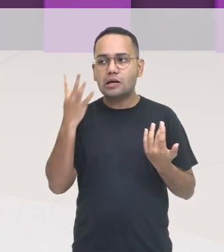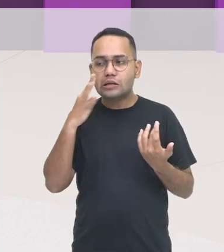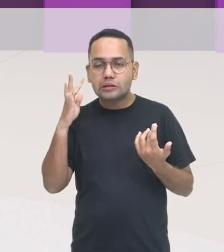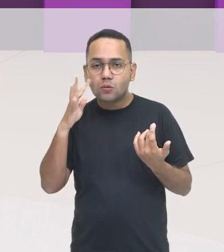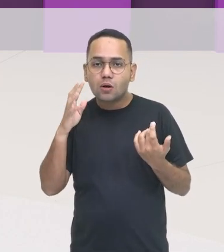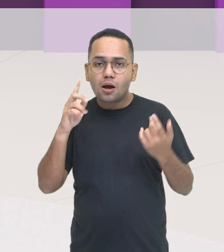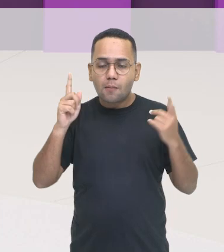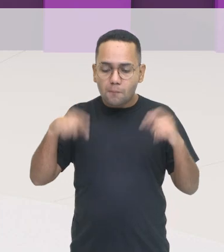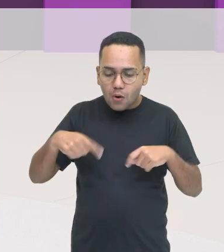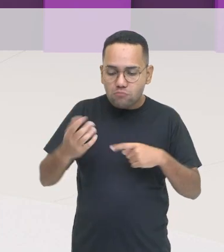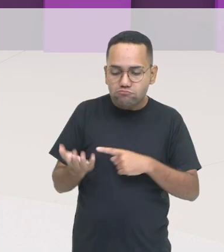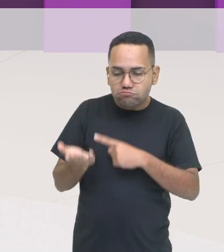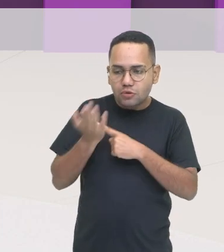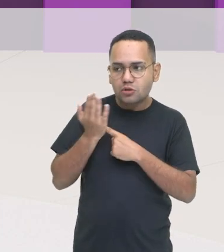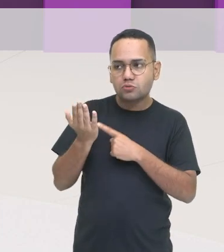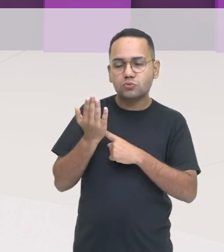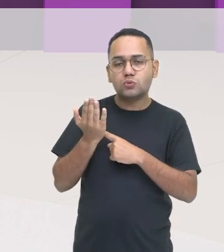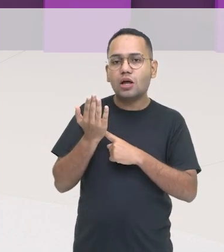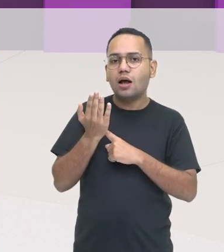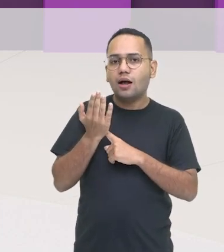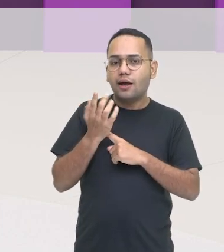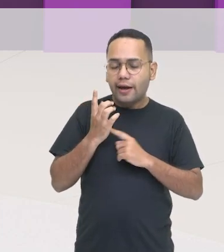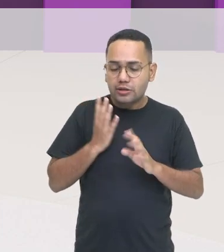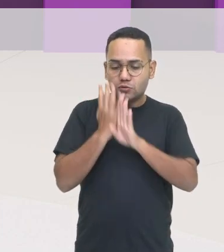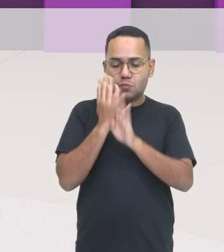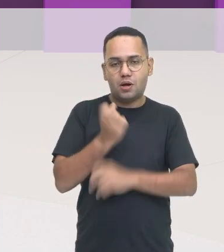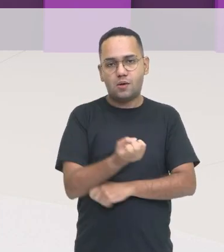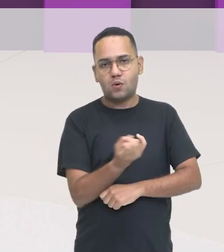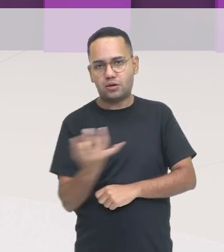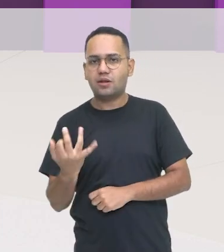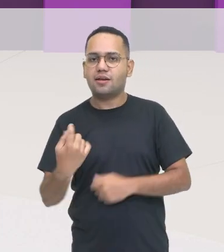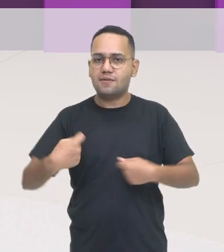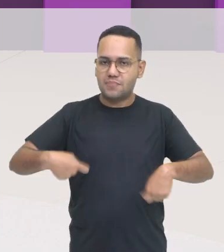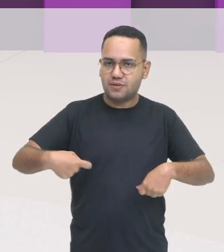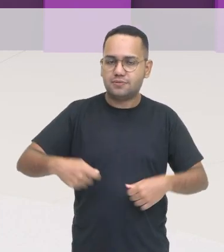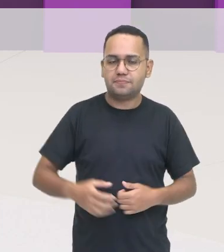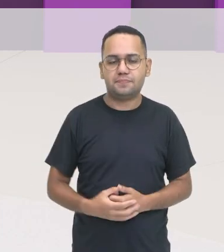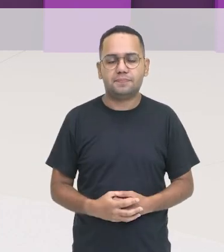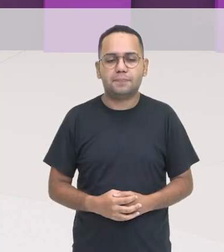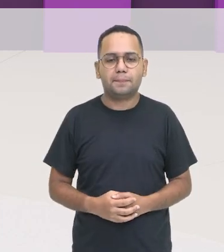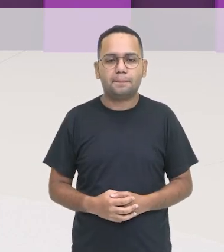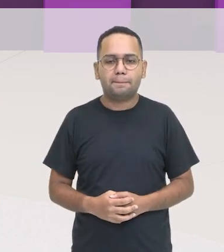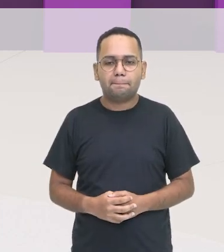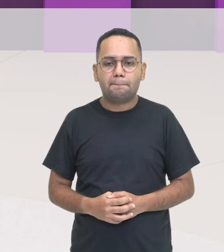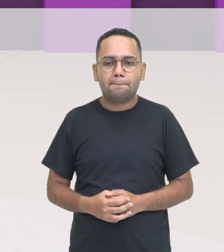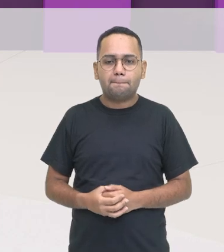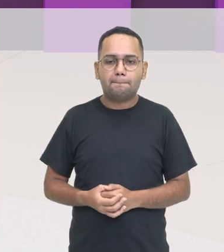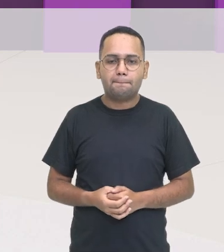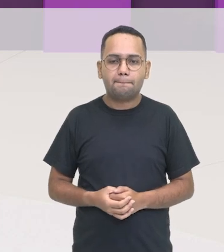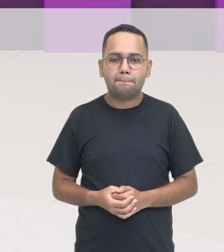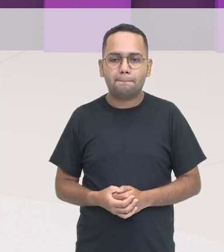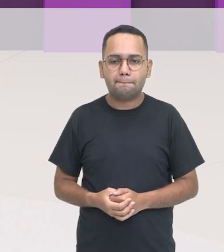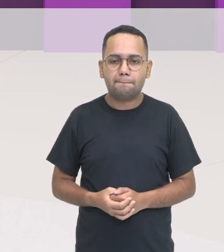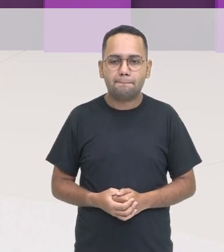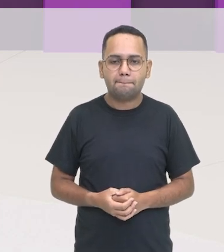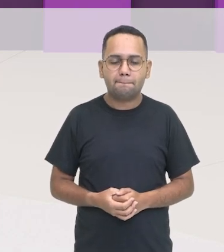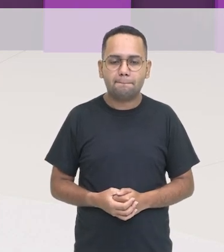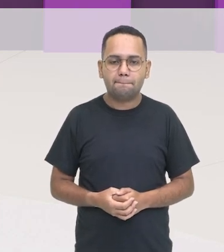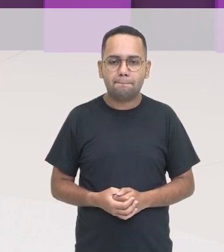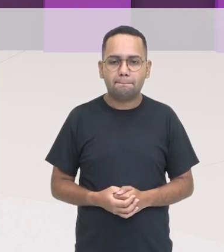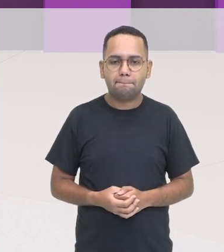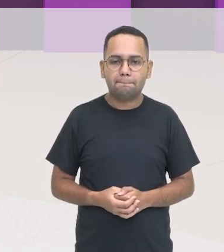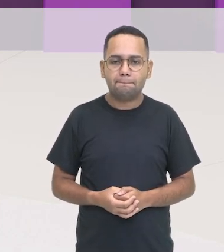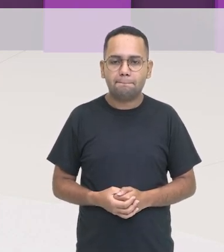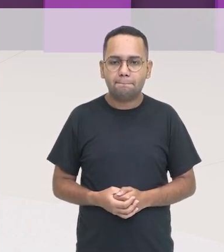ajuda a determinar essas quantidades, tá bom? Vamos seguir em frente agora, se aprofundando ainda mais aí no